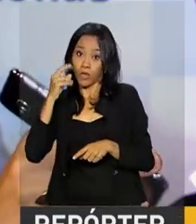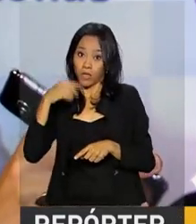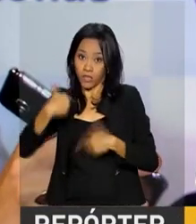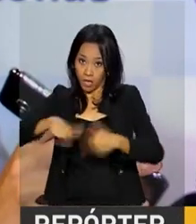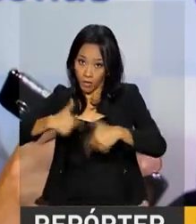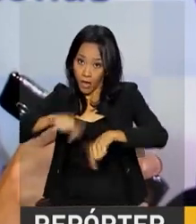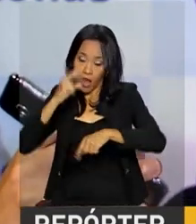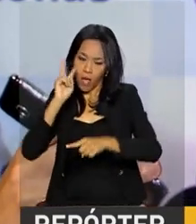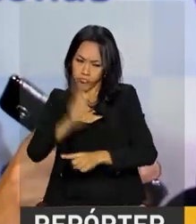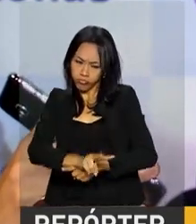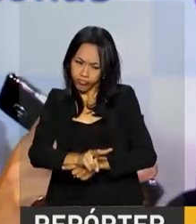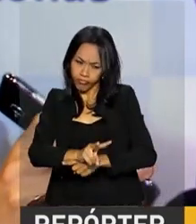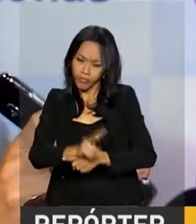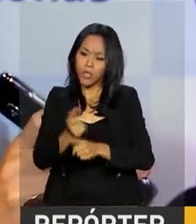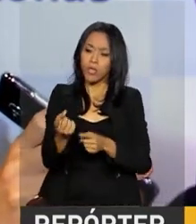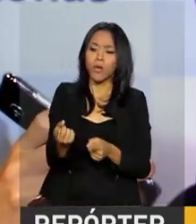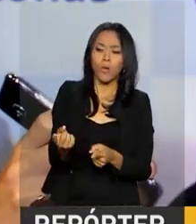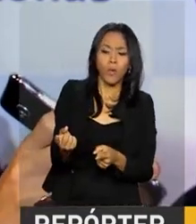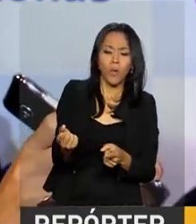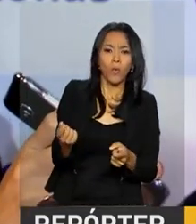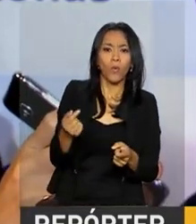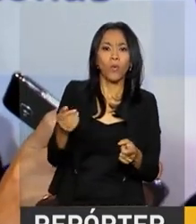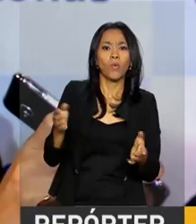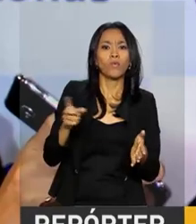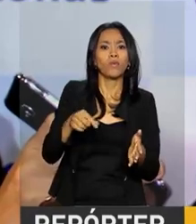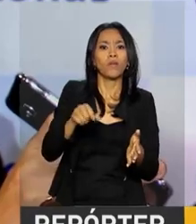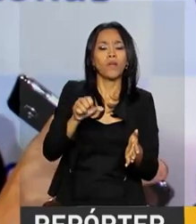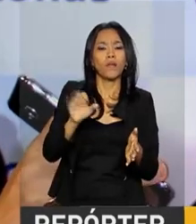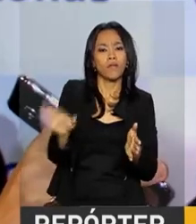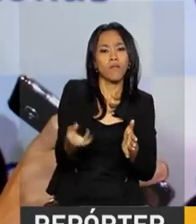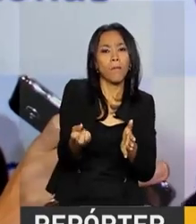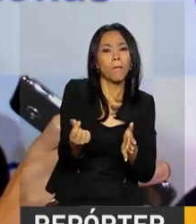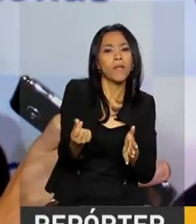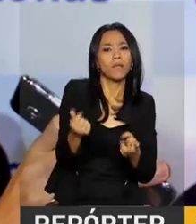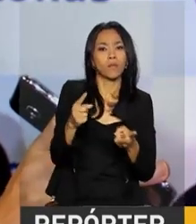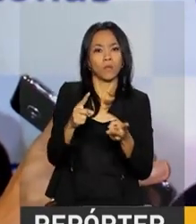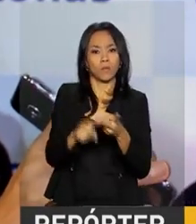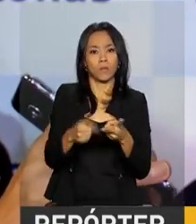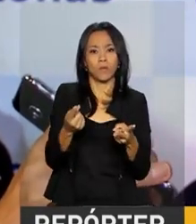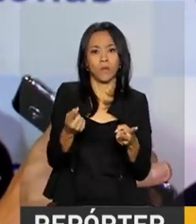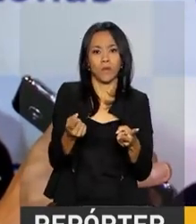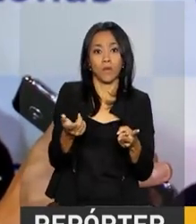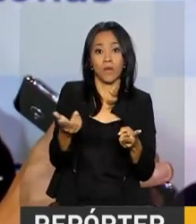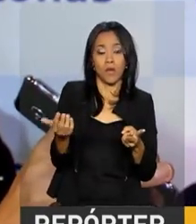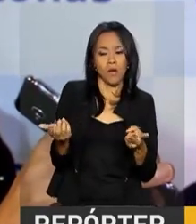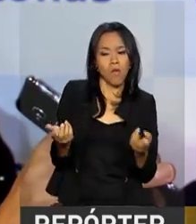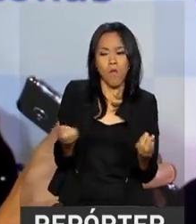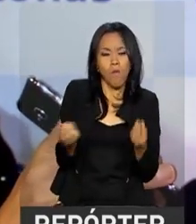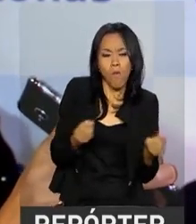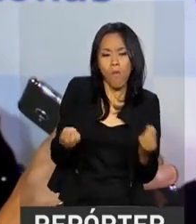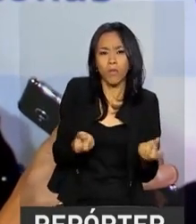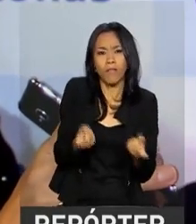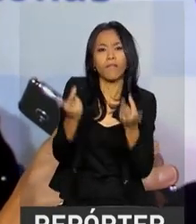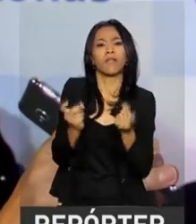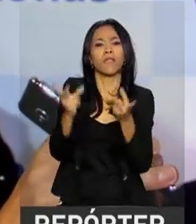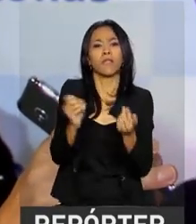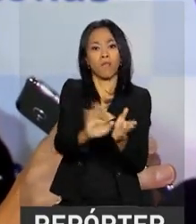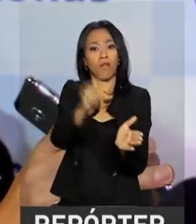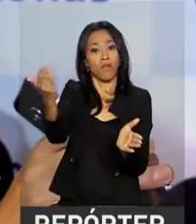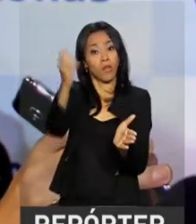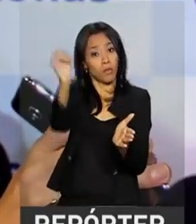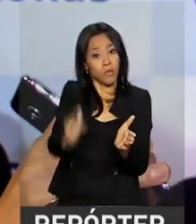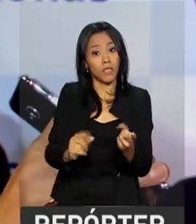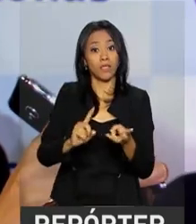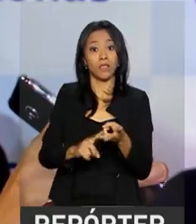ele observa entrada da safra do filme do primeiro e observa preço e observa a paridade de exportação ele observa